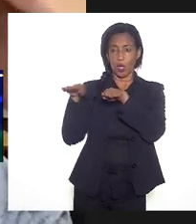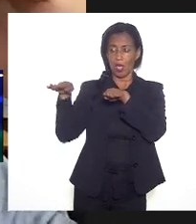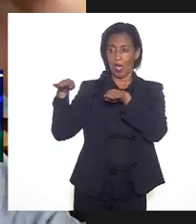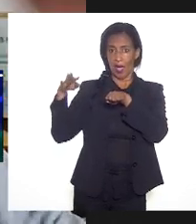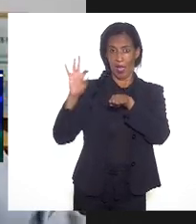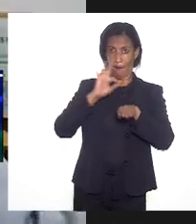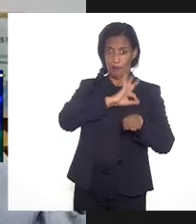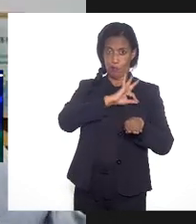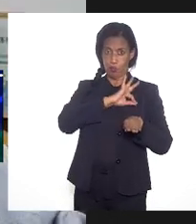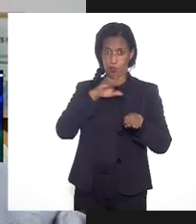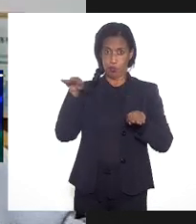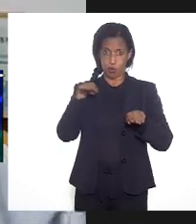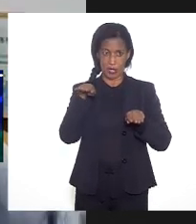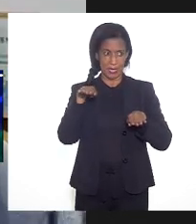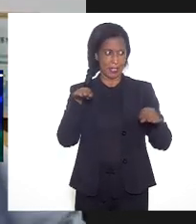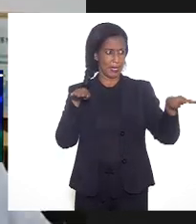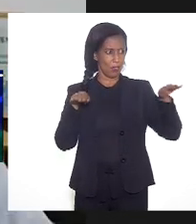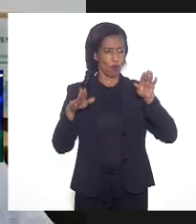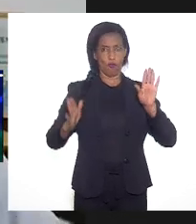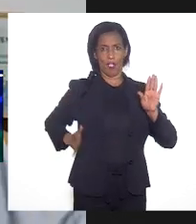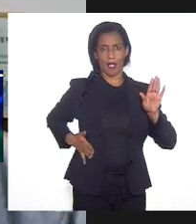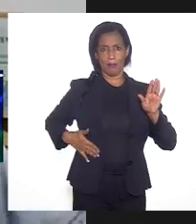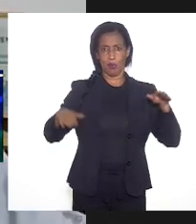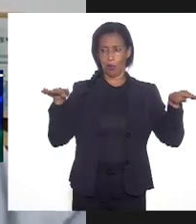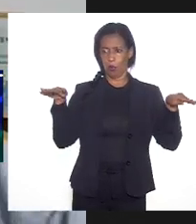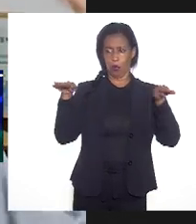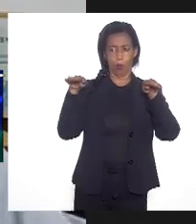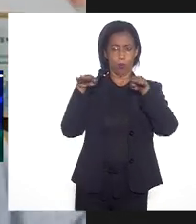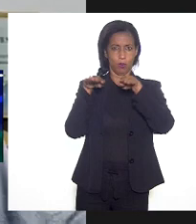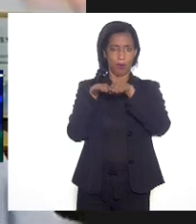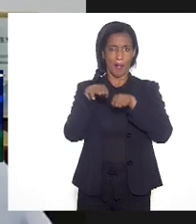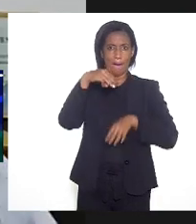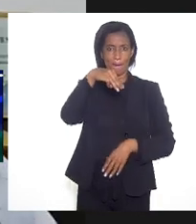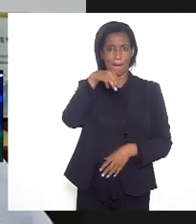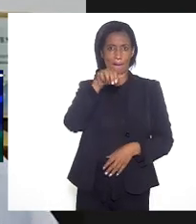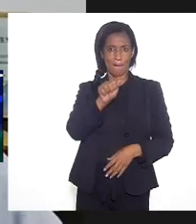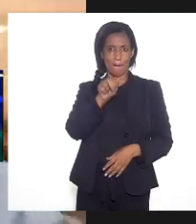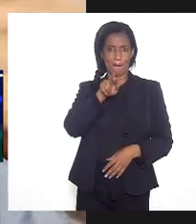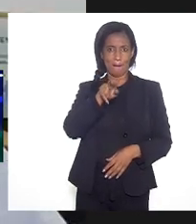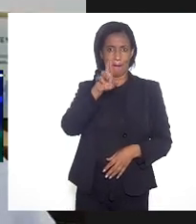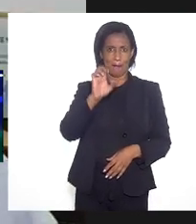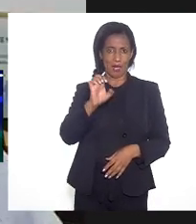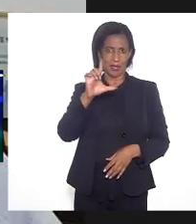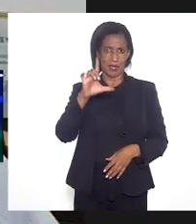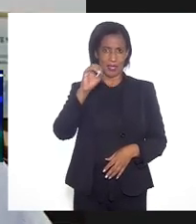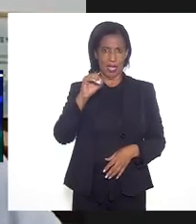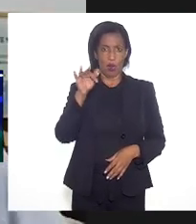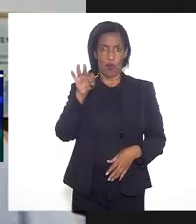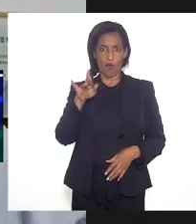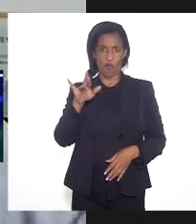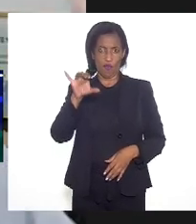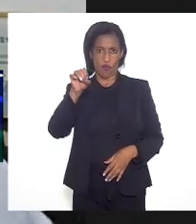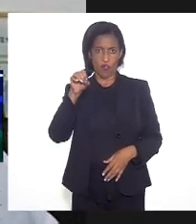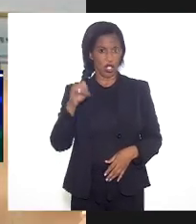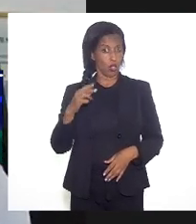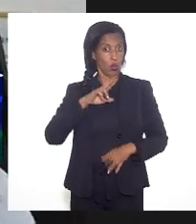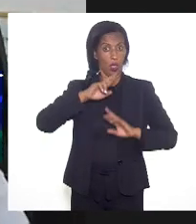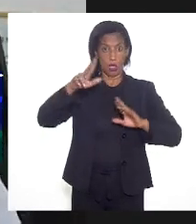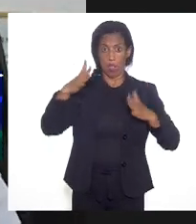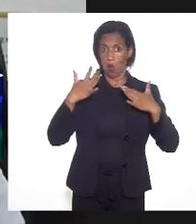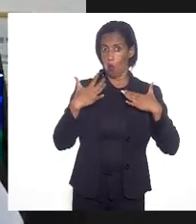polícia com os criminosos. Quem faz isso é o senhor Marcelo Freixo. Não eu e não